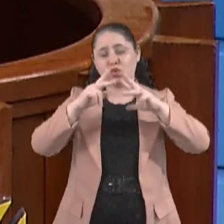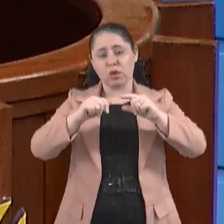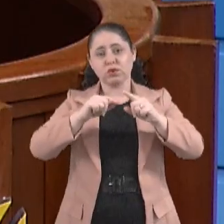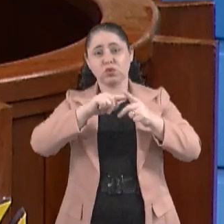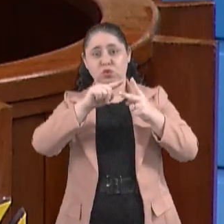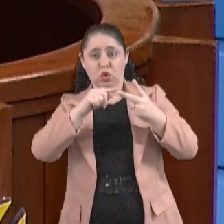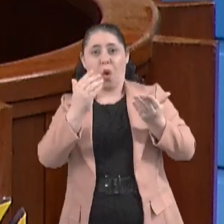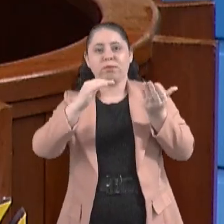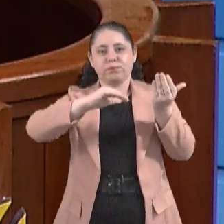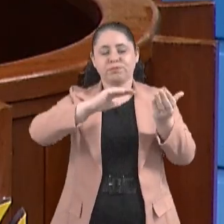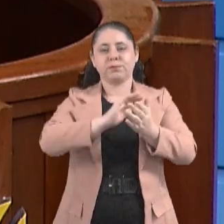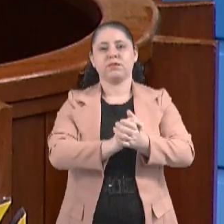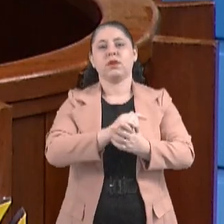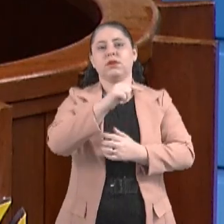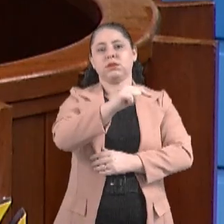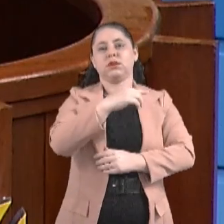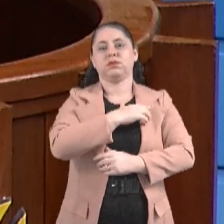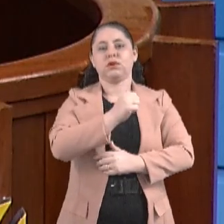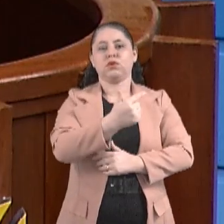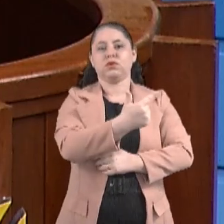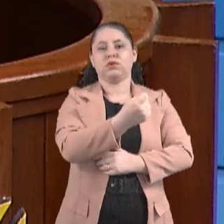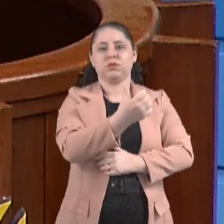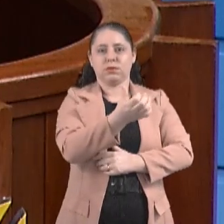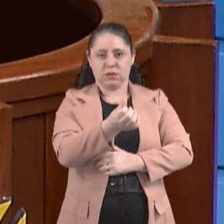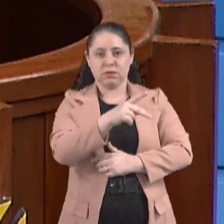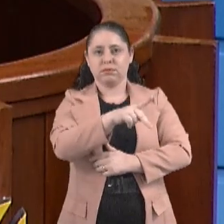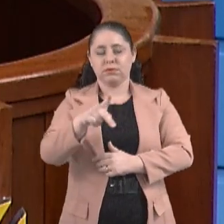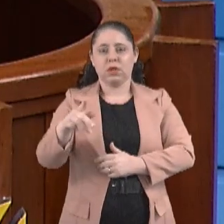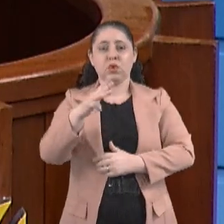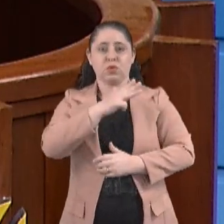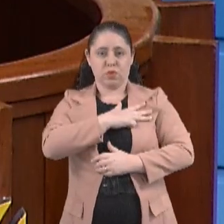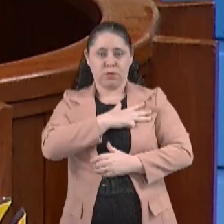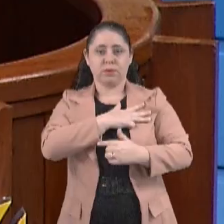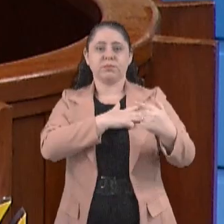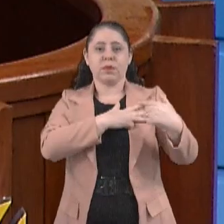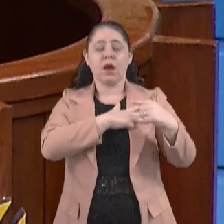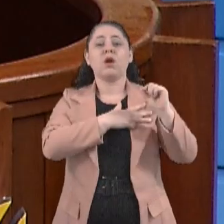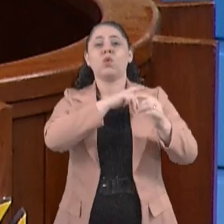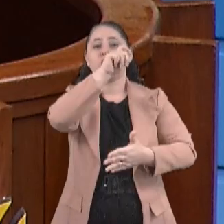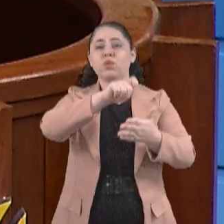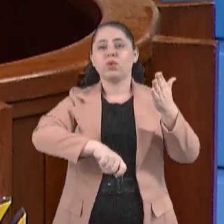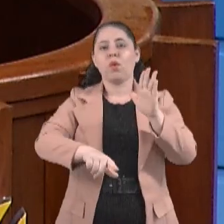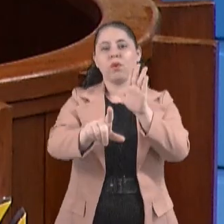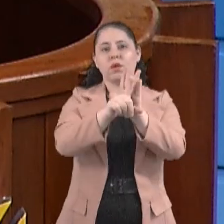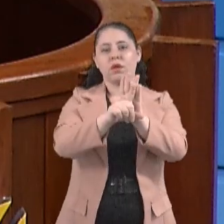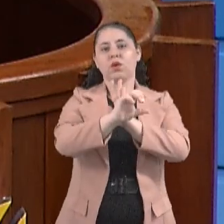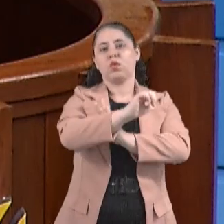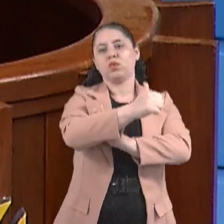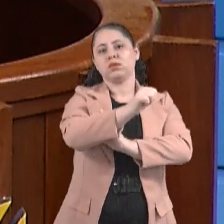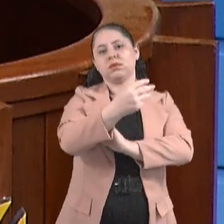casas. Em 7 de agosto de 2006, o presidente Luiz Inácio Lula da Silva sancionou a Lei